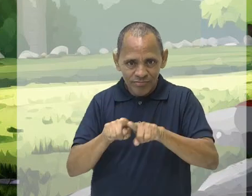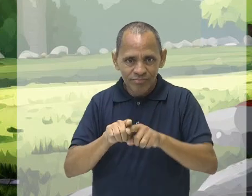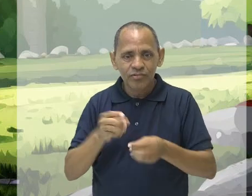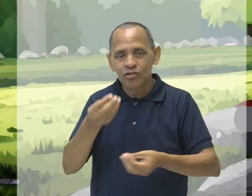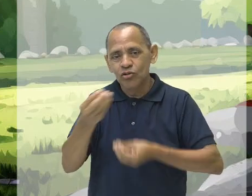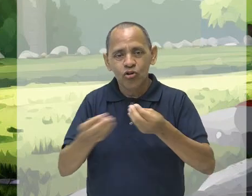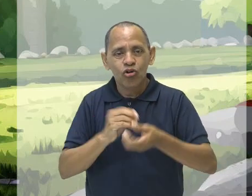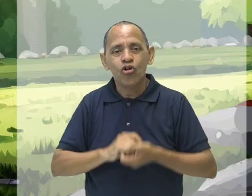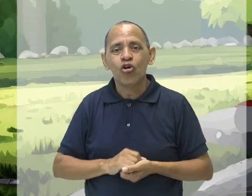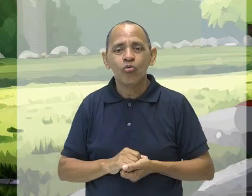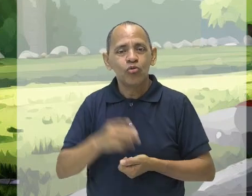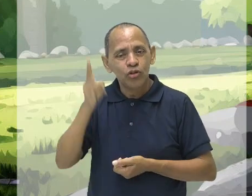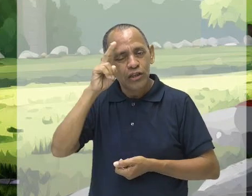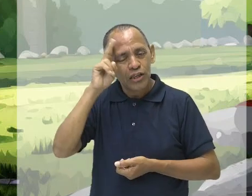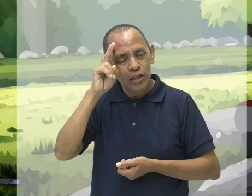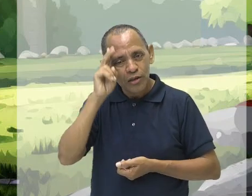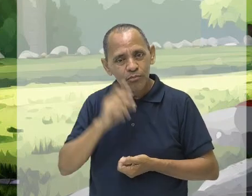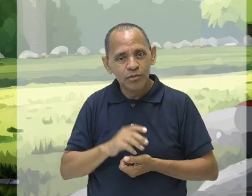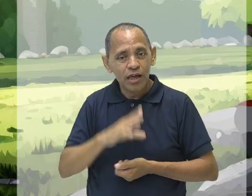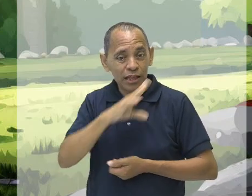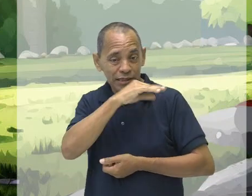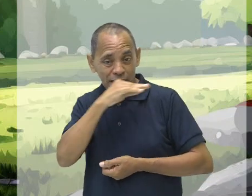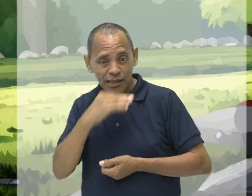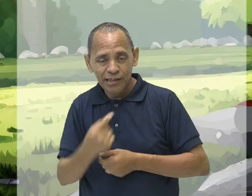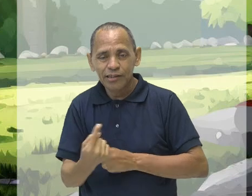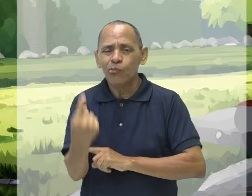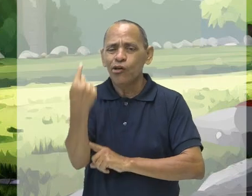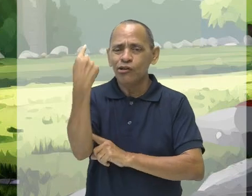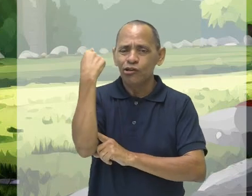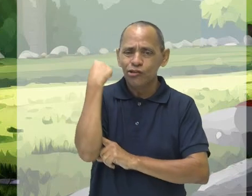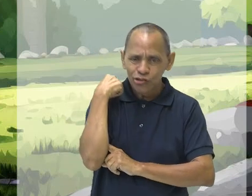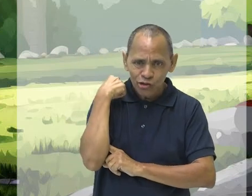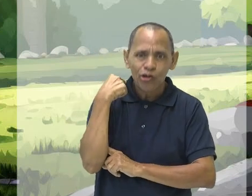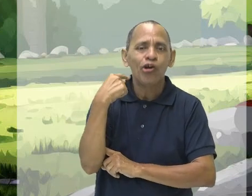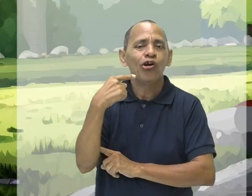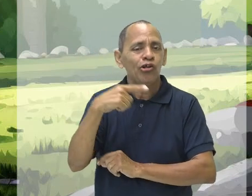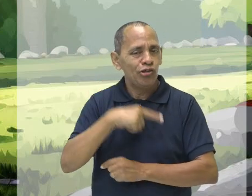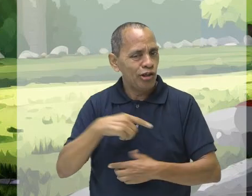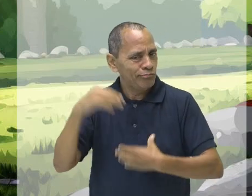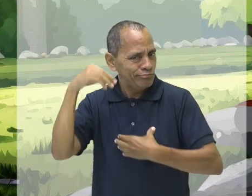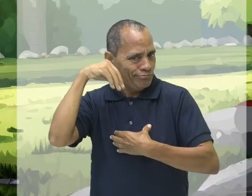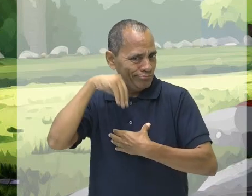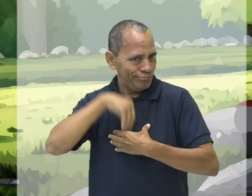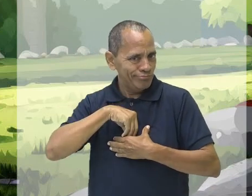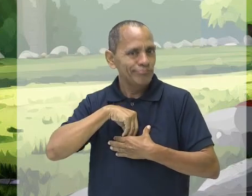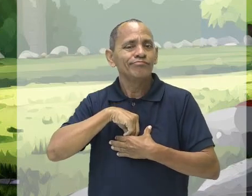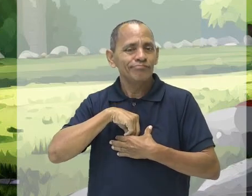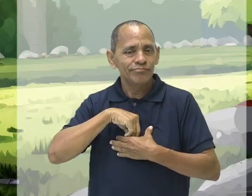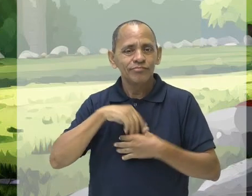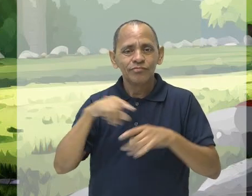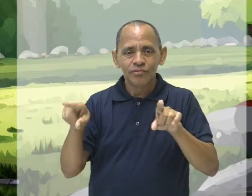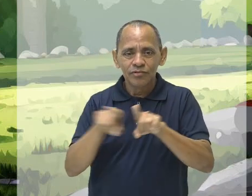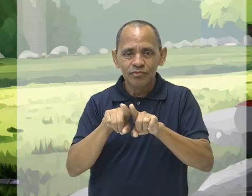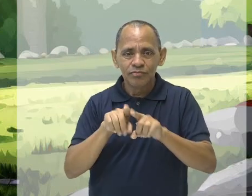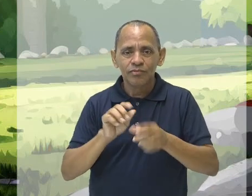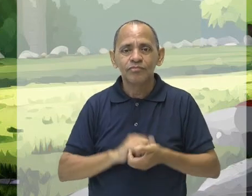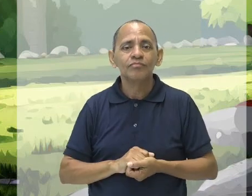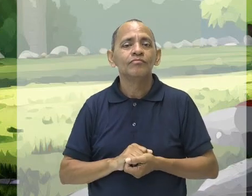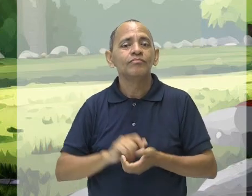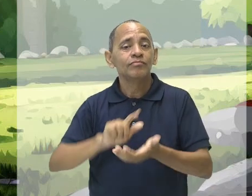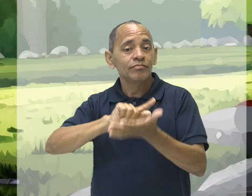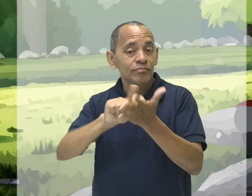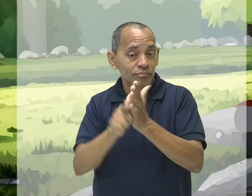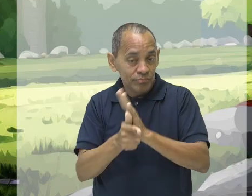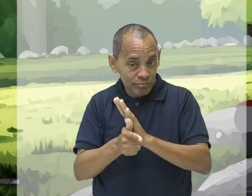nossa infância e algo que está presente também, né? Dentro dos nossos gêneros literários, do contexto em que nós